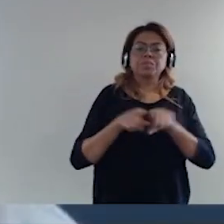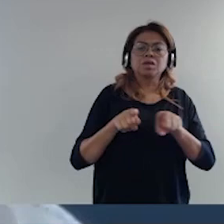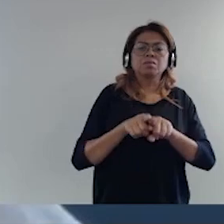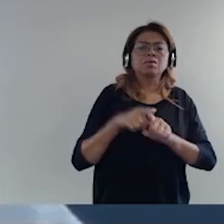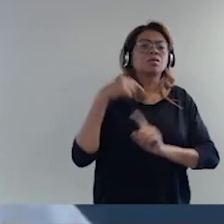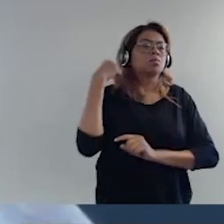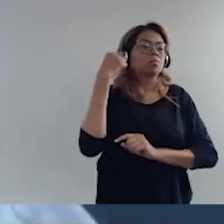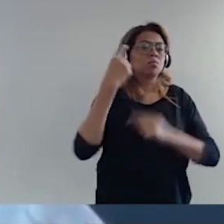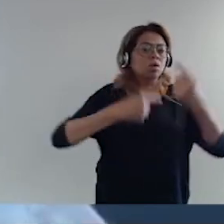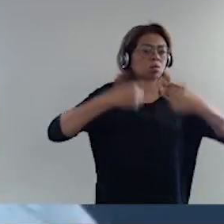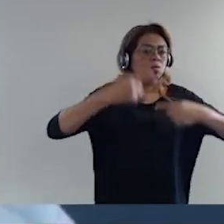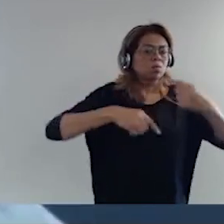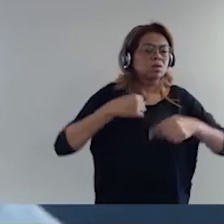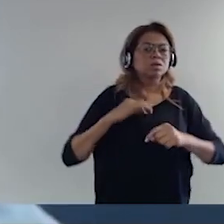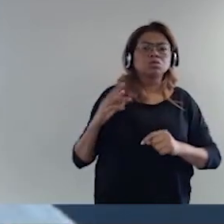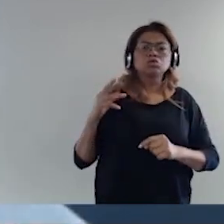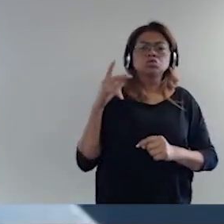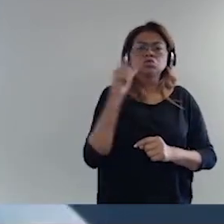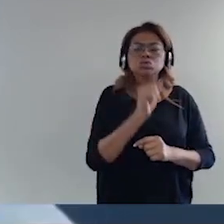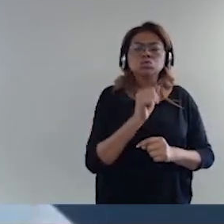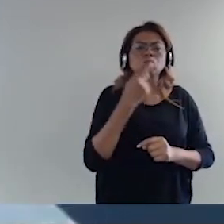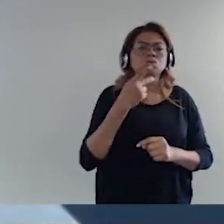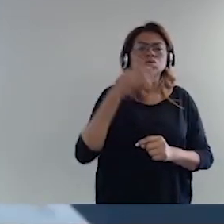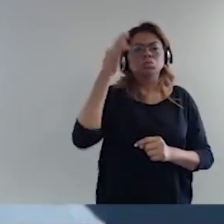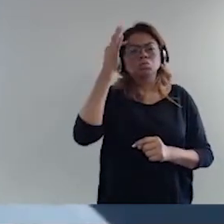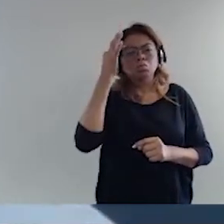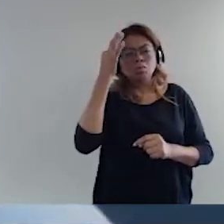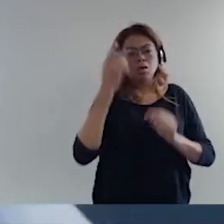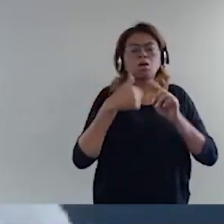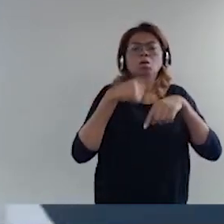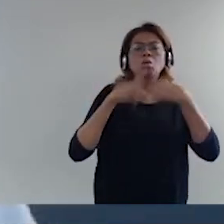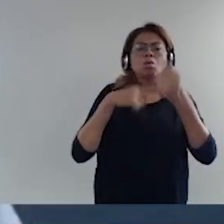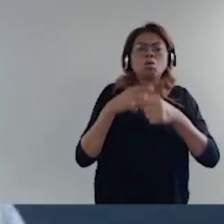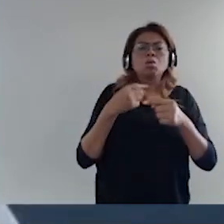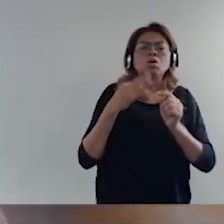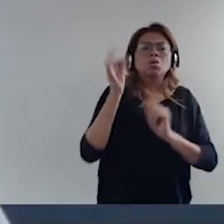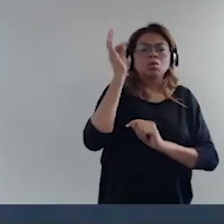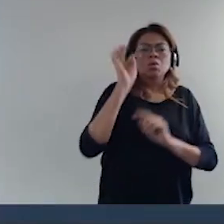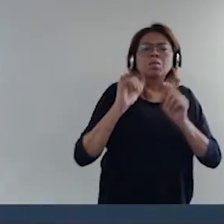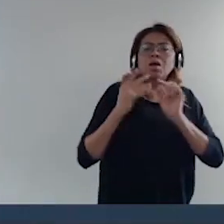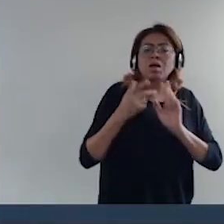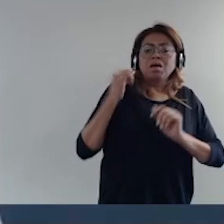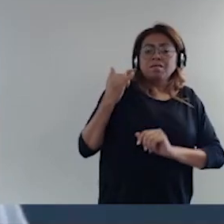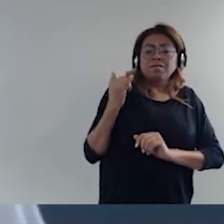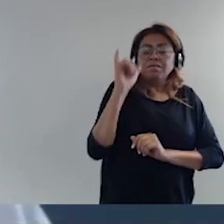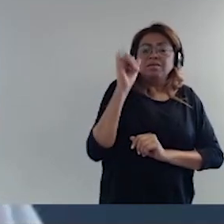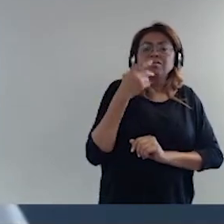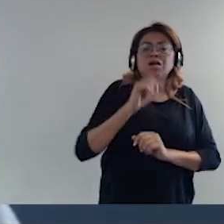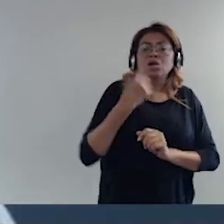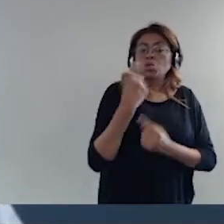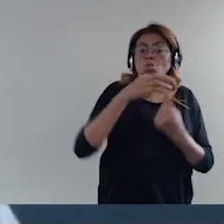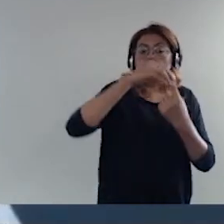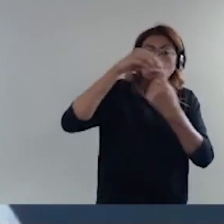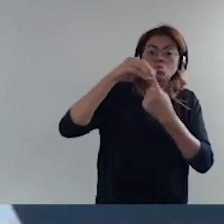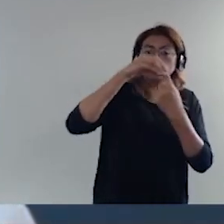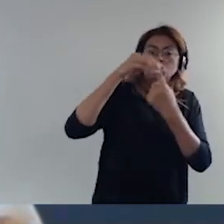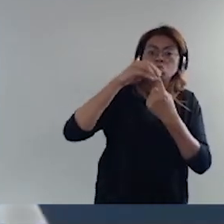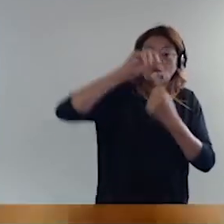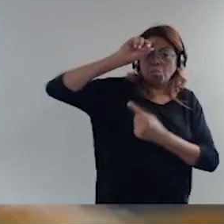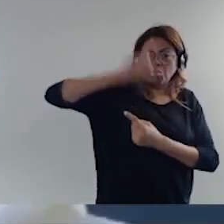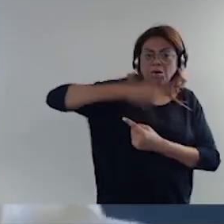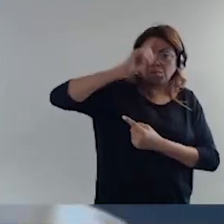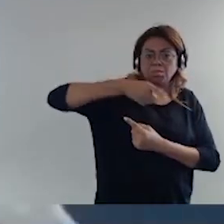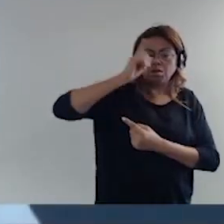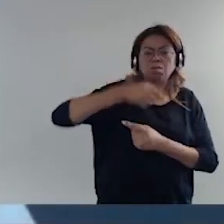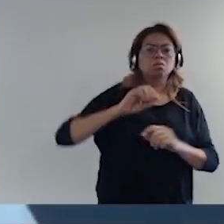grande preocupação de todos os teóricos, de Maquiavel a qualquer um? A evitação da tirania. Né? E